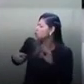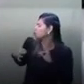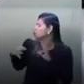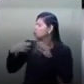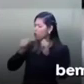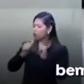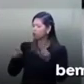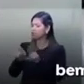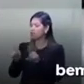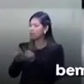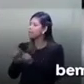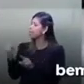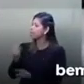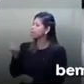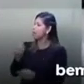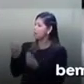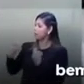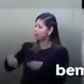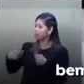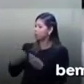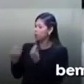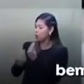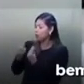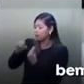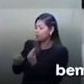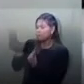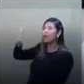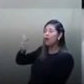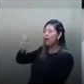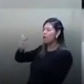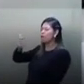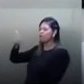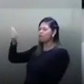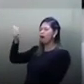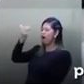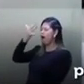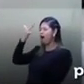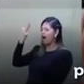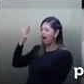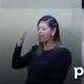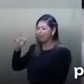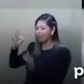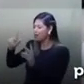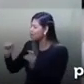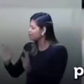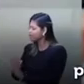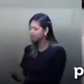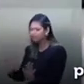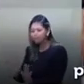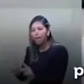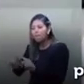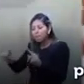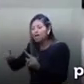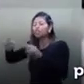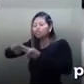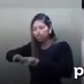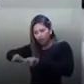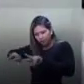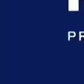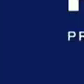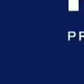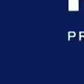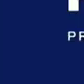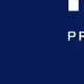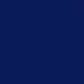existe bem-estar social não existe Justiça O Senado presente está fazendo